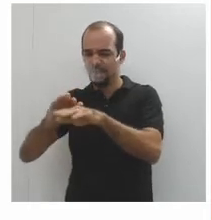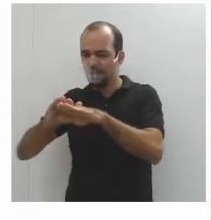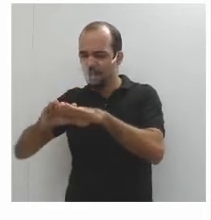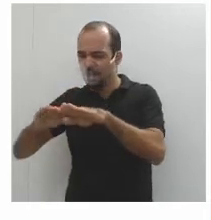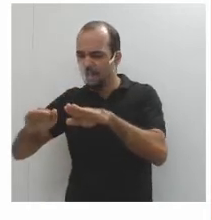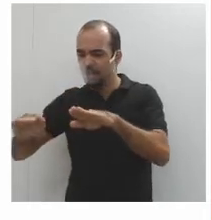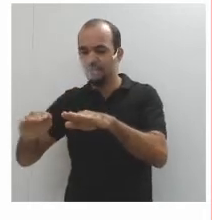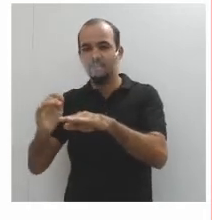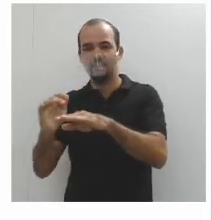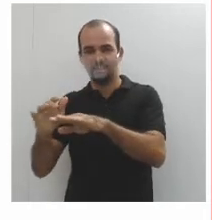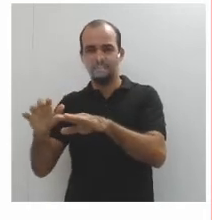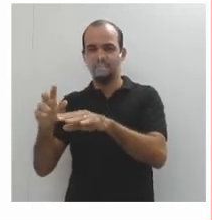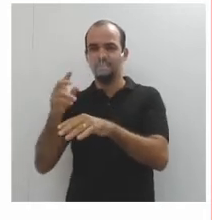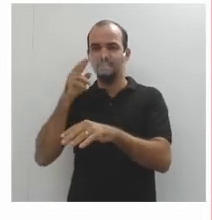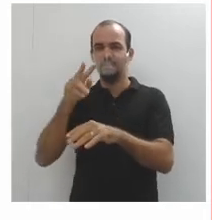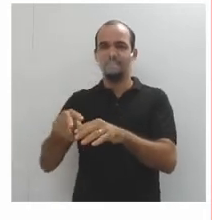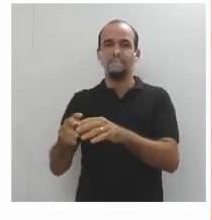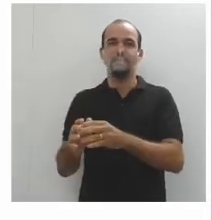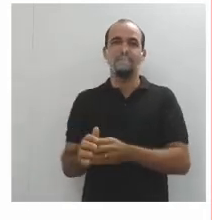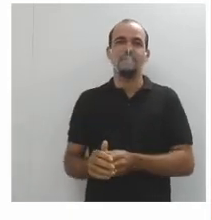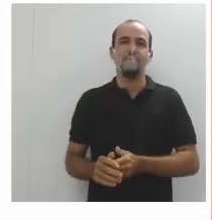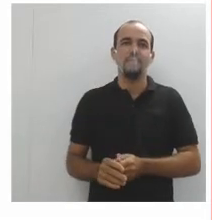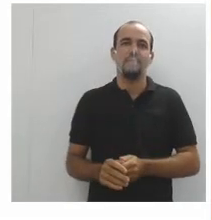pontos distintos, ok?